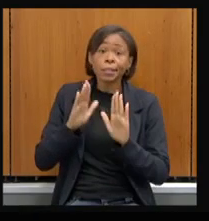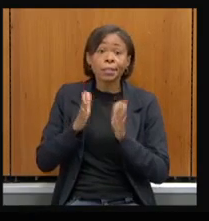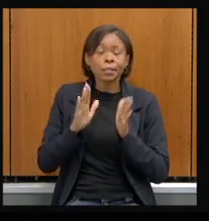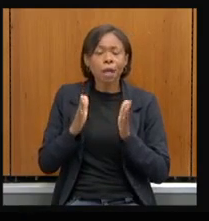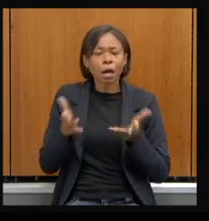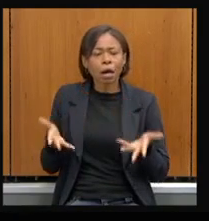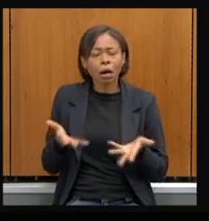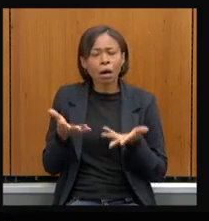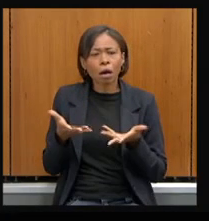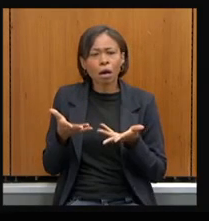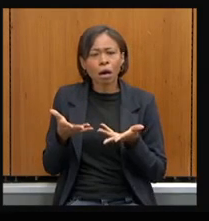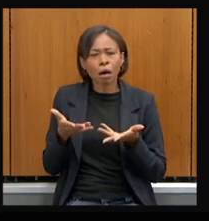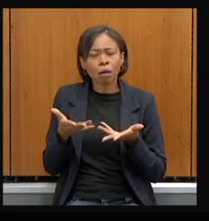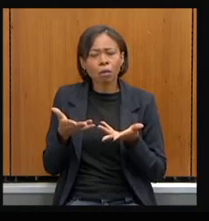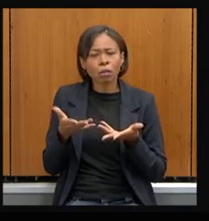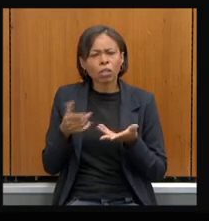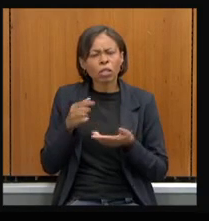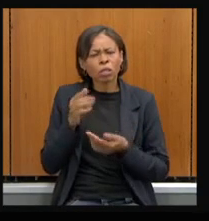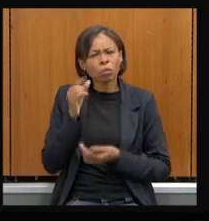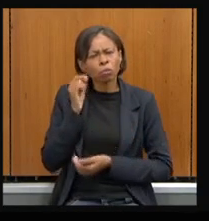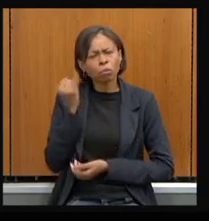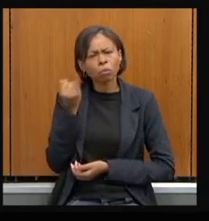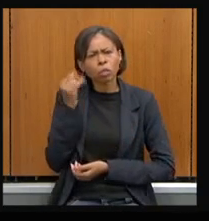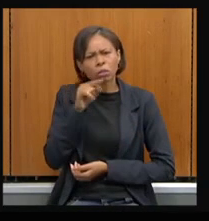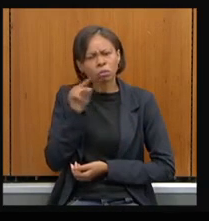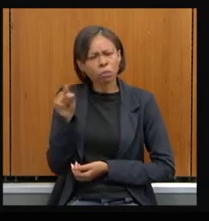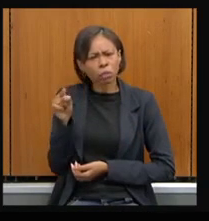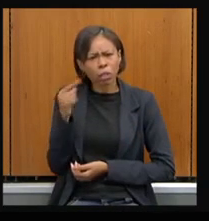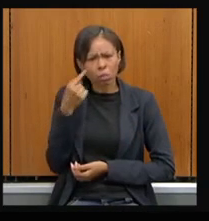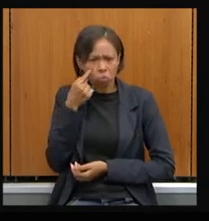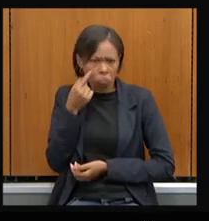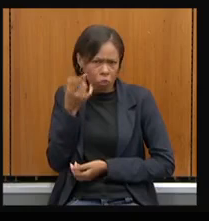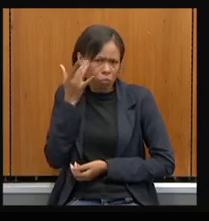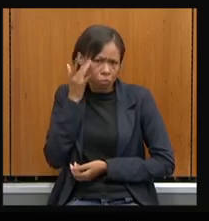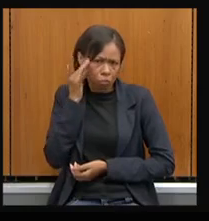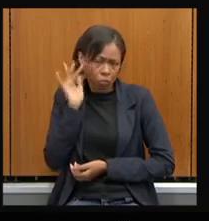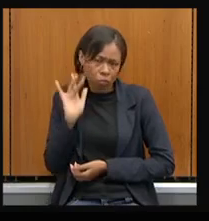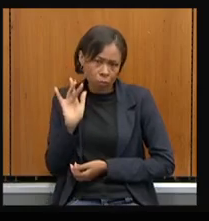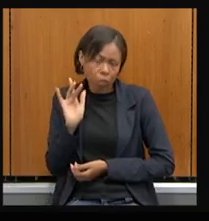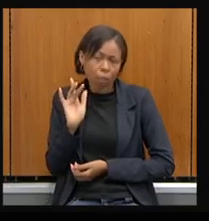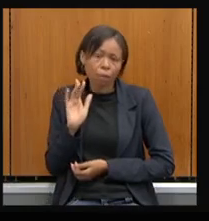não sei se vocês tiveram condições de ver, mas foi